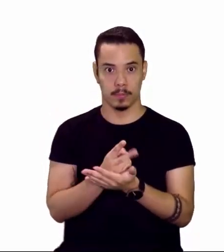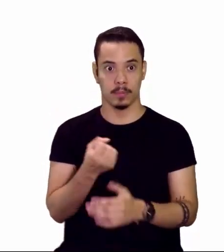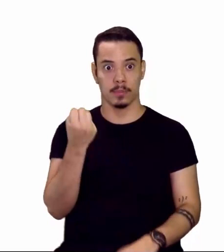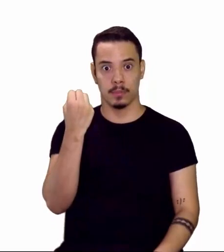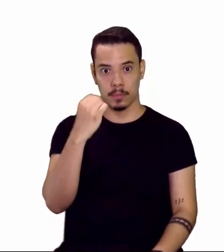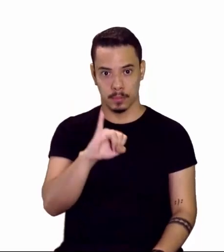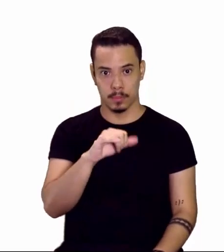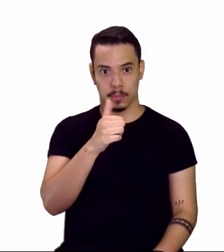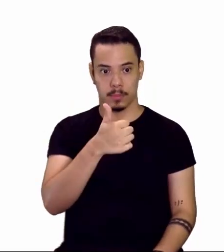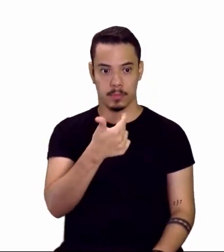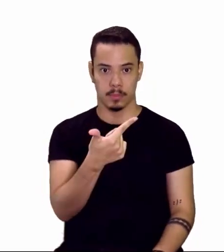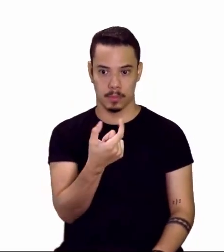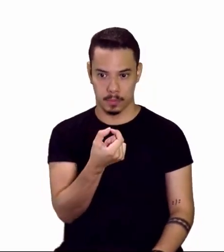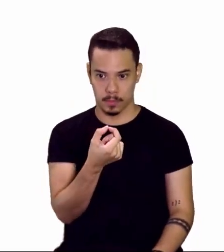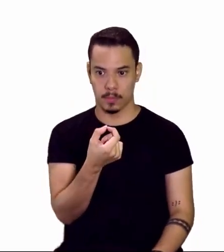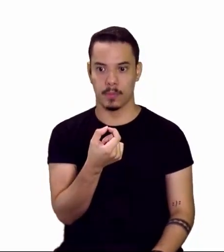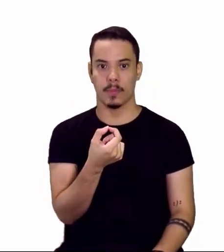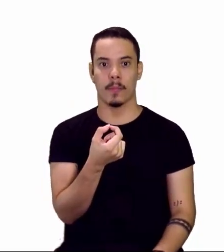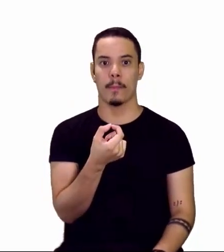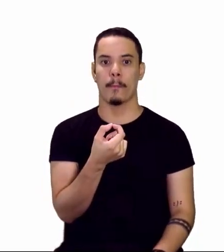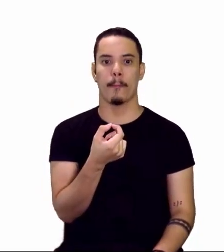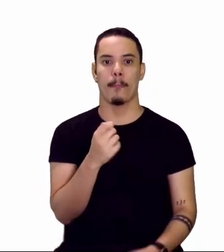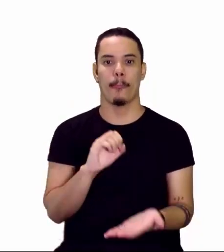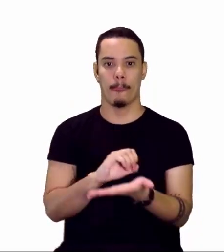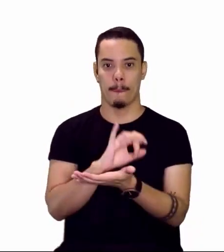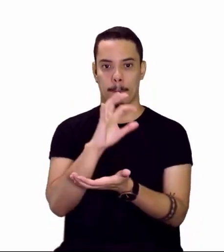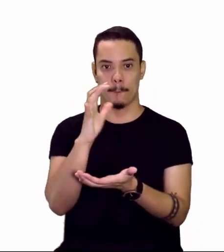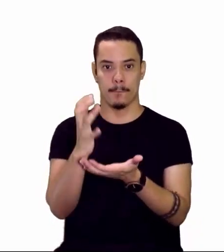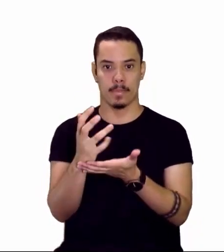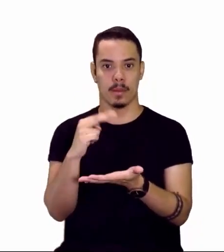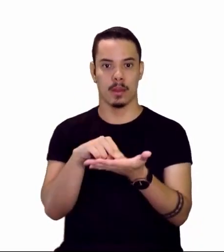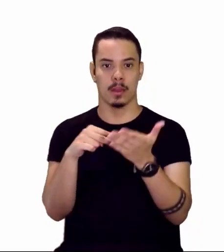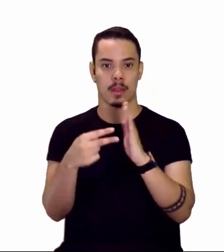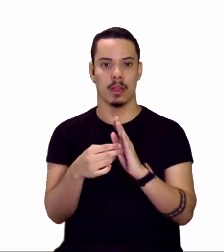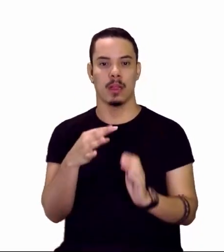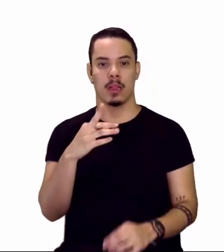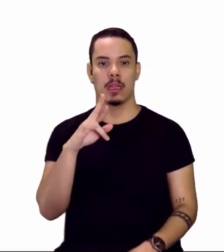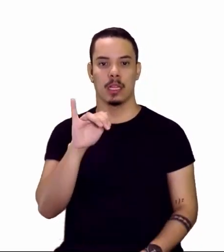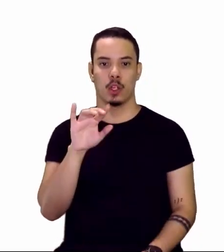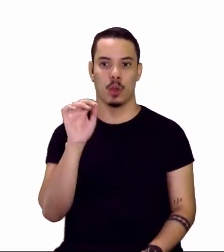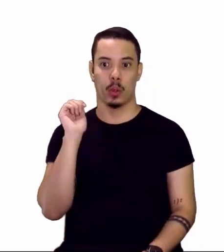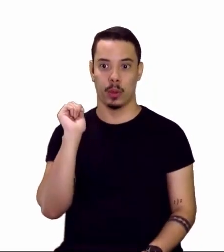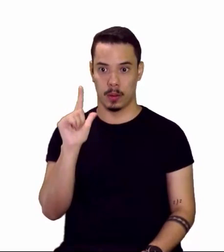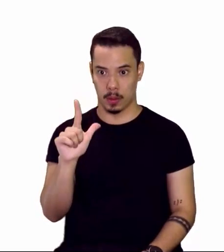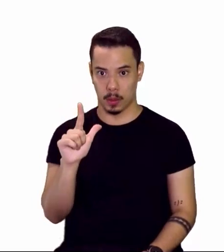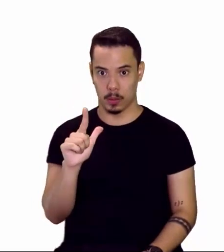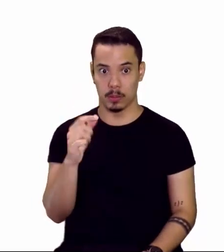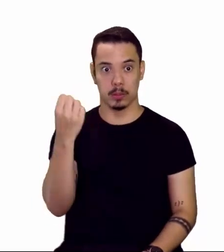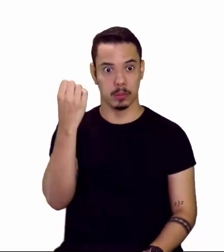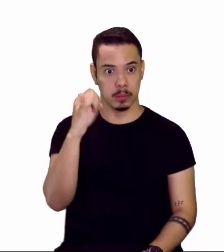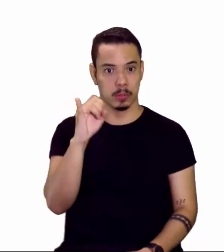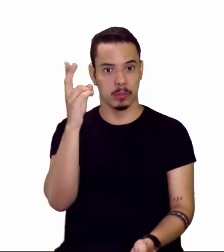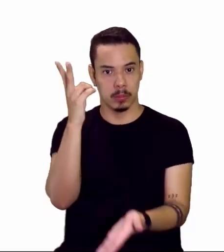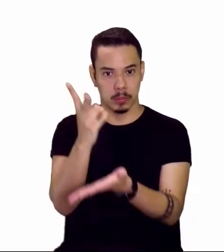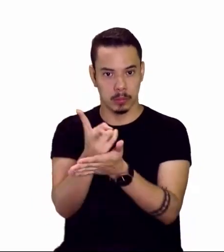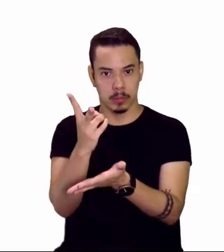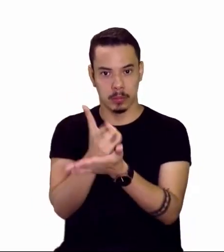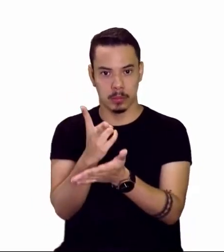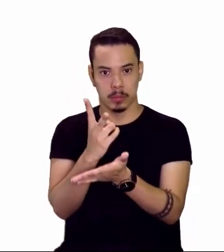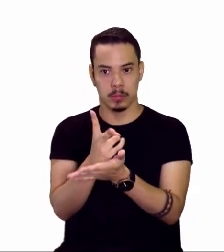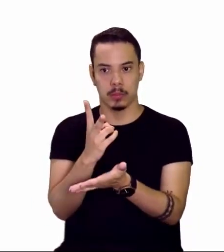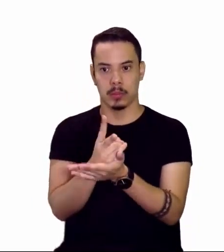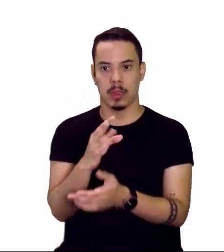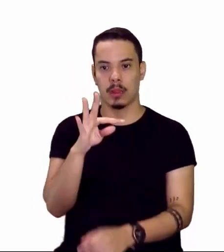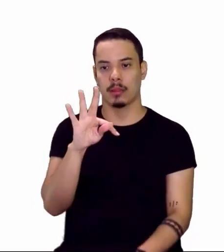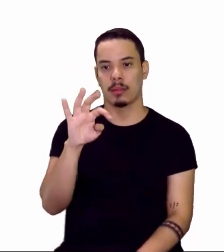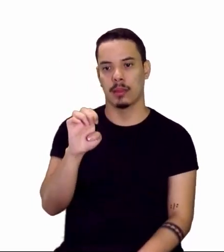120, a geometria é trigonal plana. E sempre que for tetraédrica, como